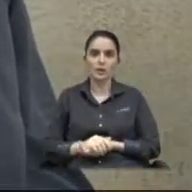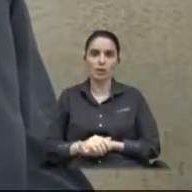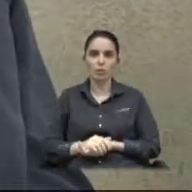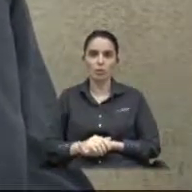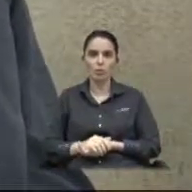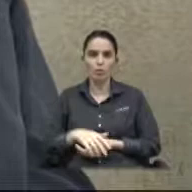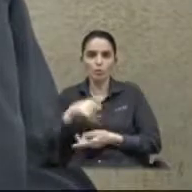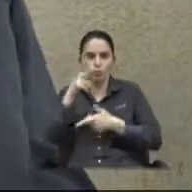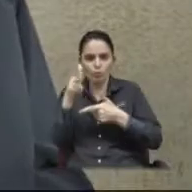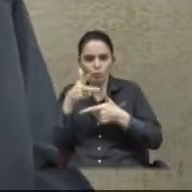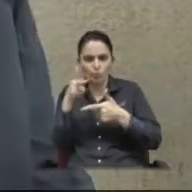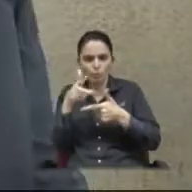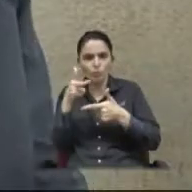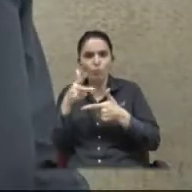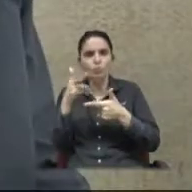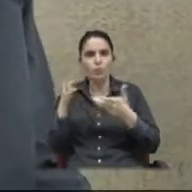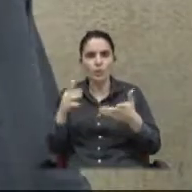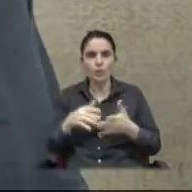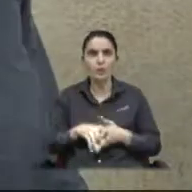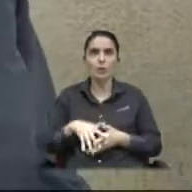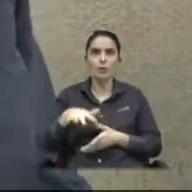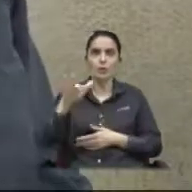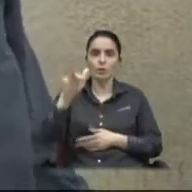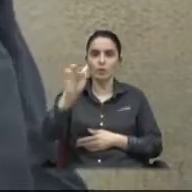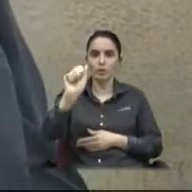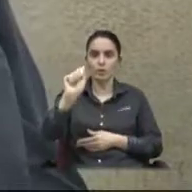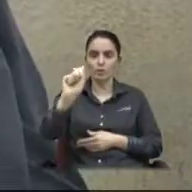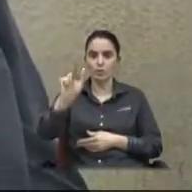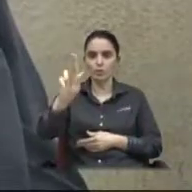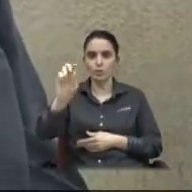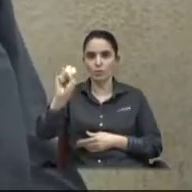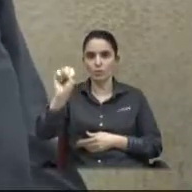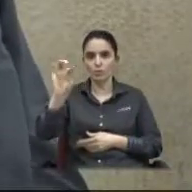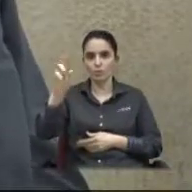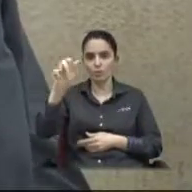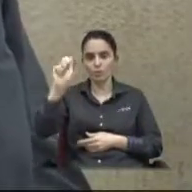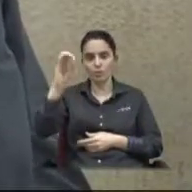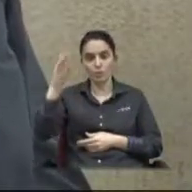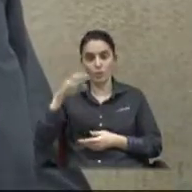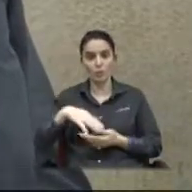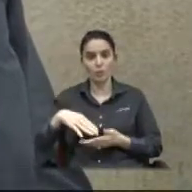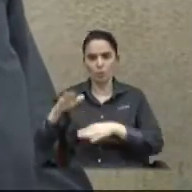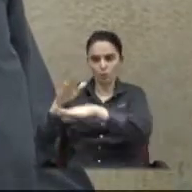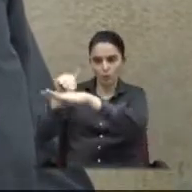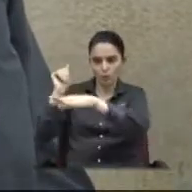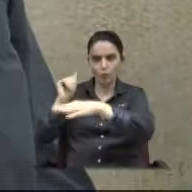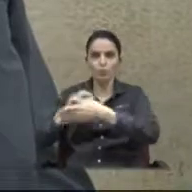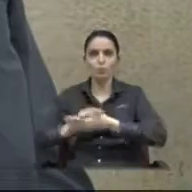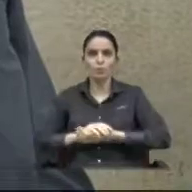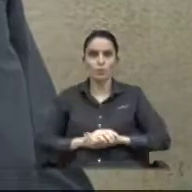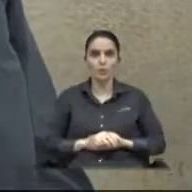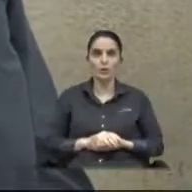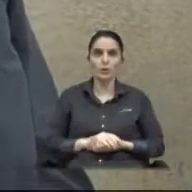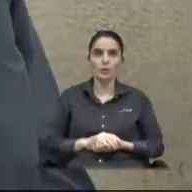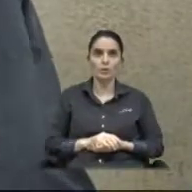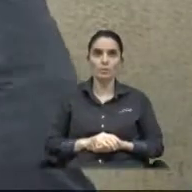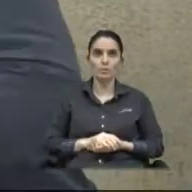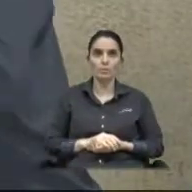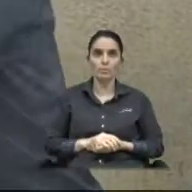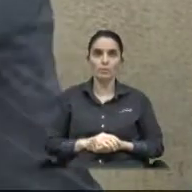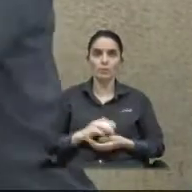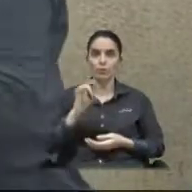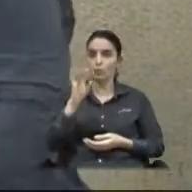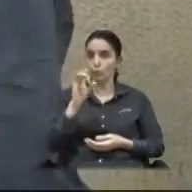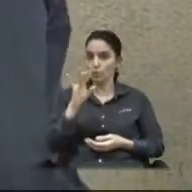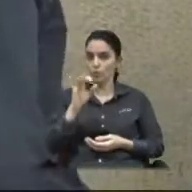teria noticiado. Até o Faustão chamou lá o José de Abreu para falar o que aconteceu, mas da Miriam Leitão, ninguém fala. Então, só queria